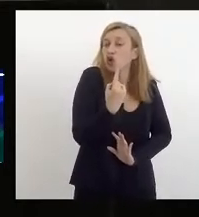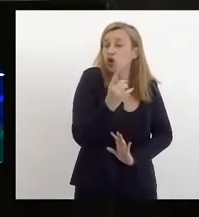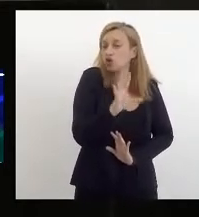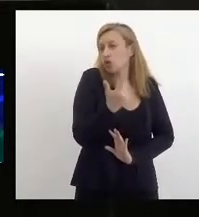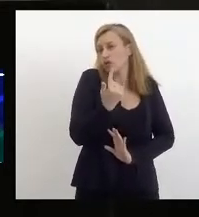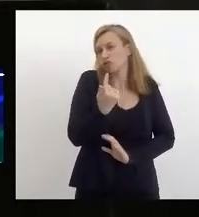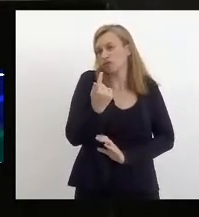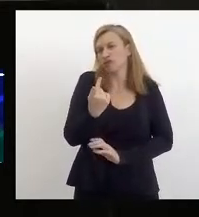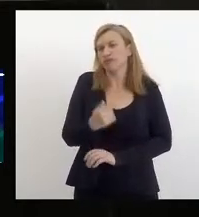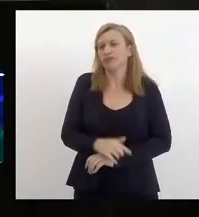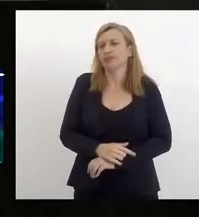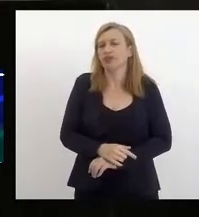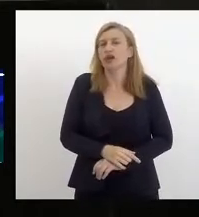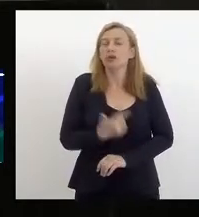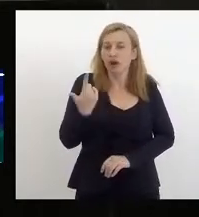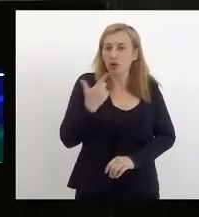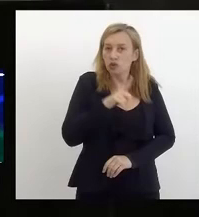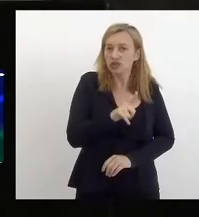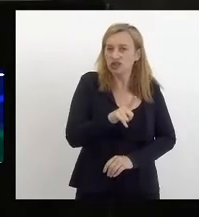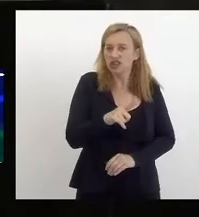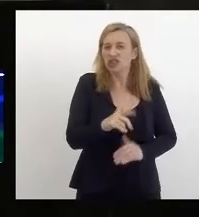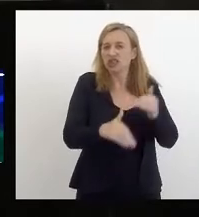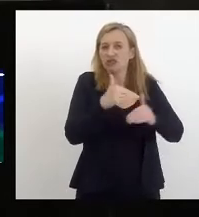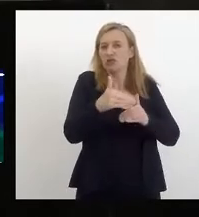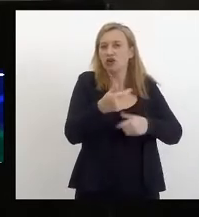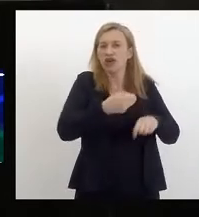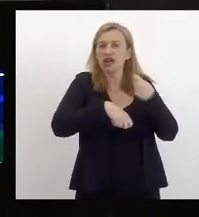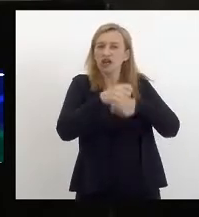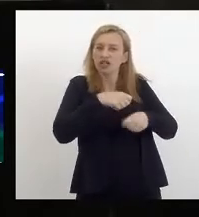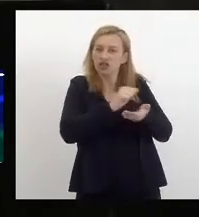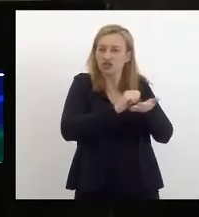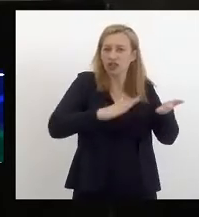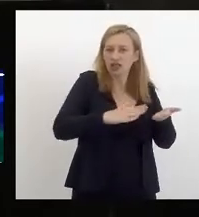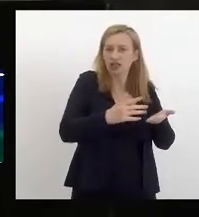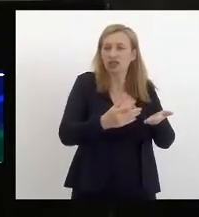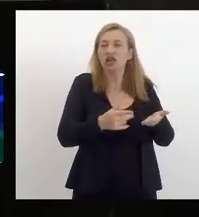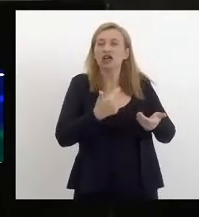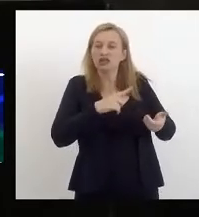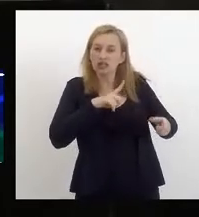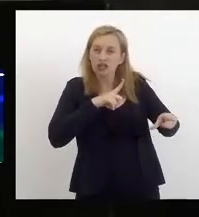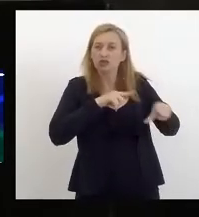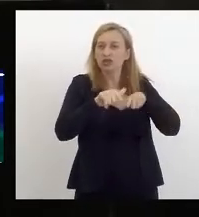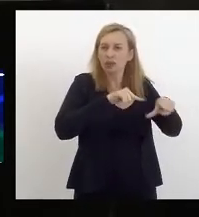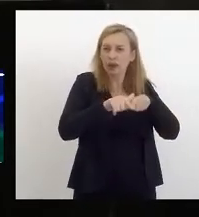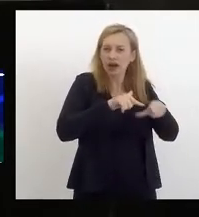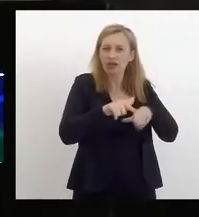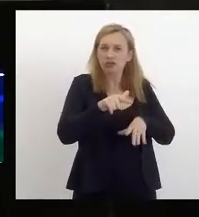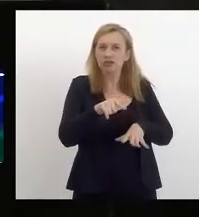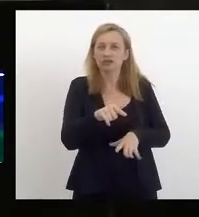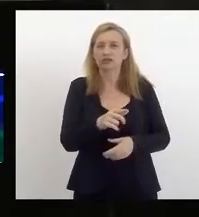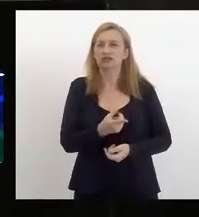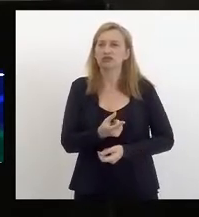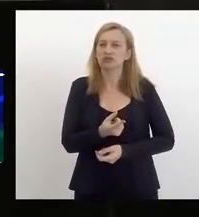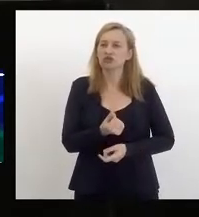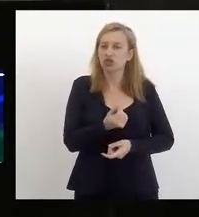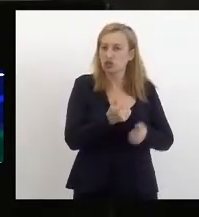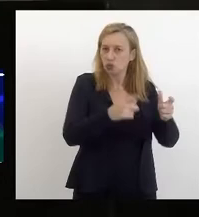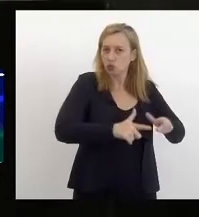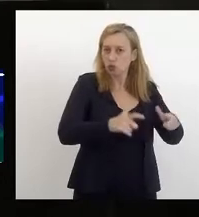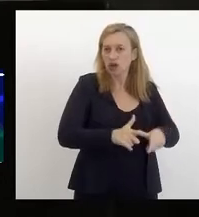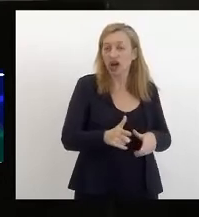Limpo sozinho de nada para se consolidar como uma atividade econômica gerando trabalho gerando renda gerando oportunidade daquele território